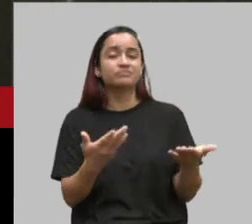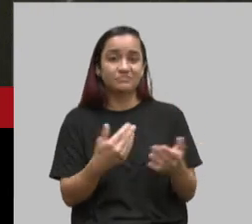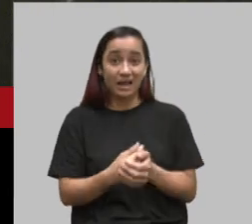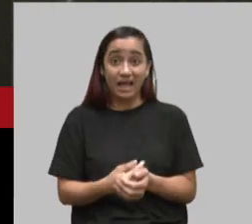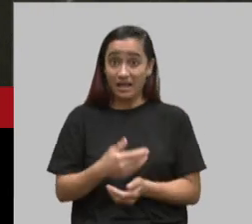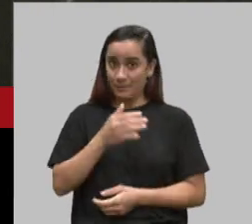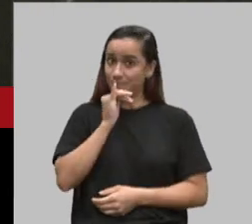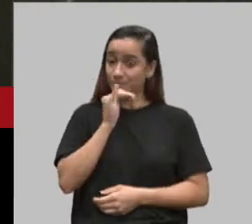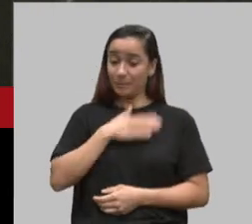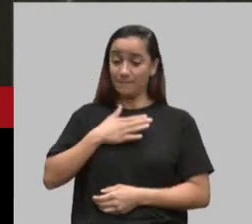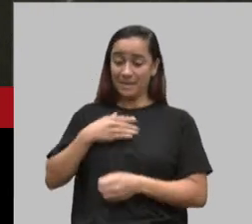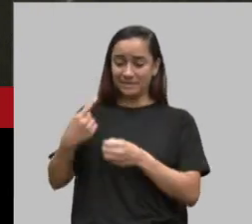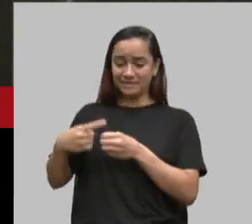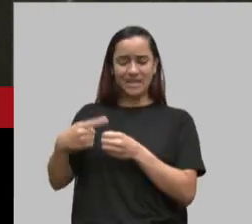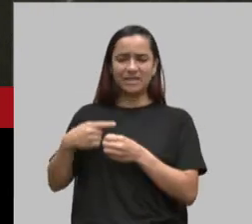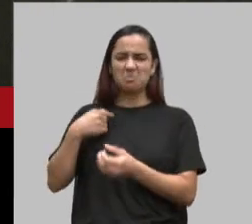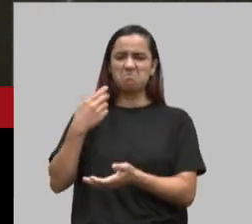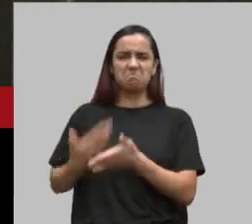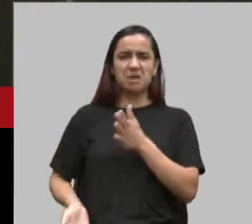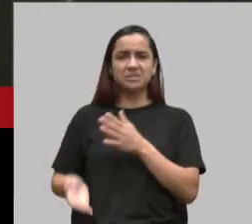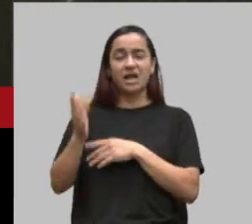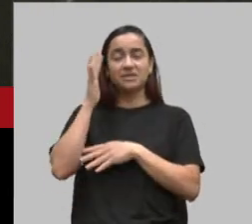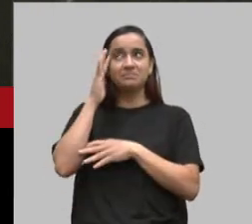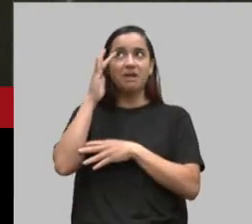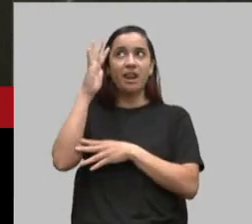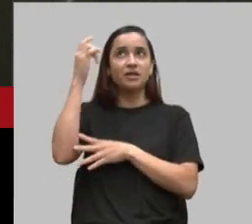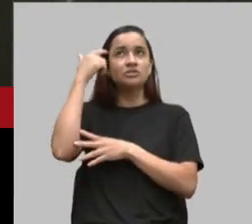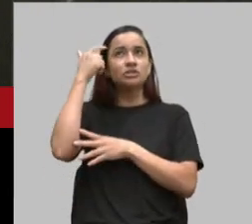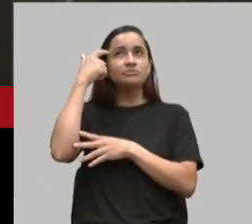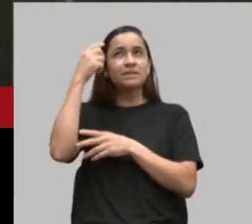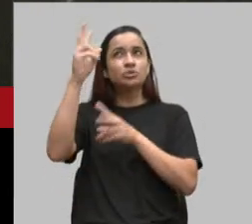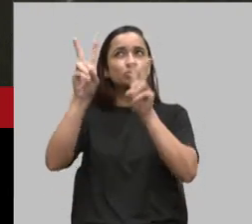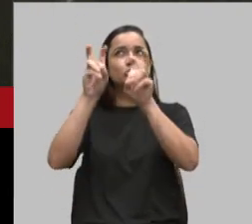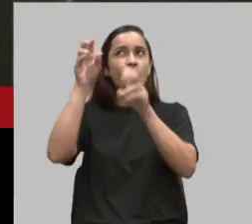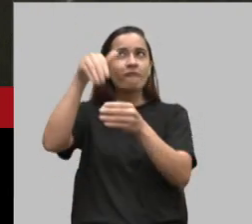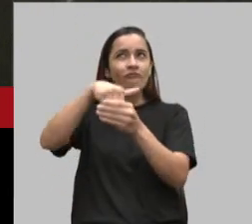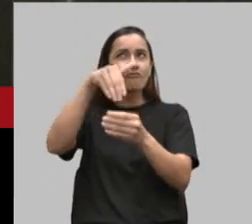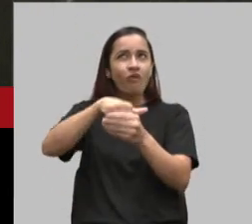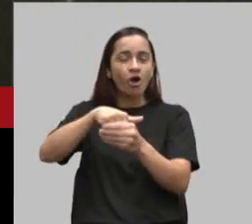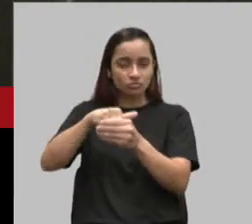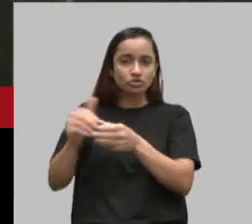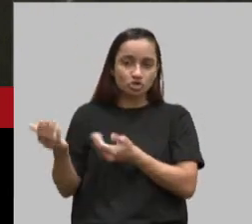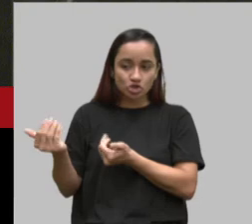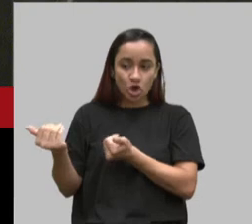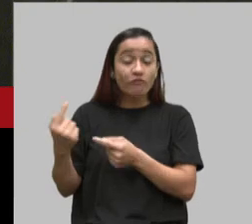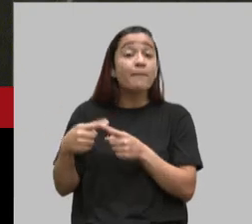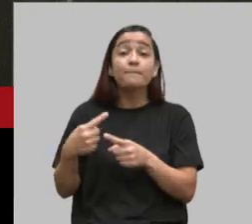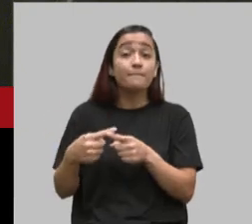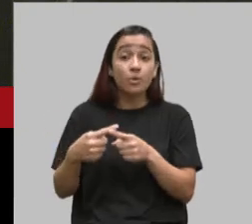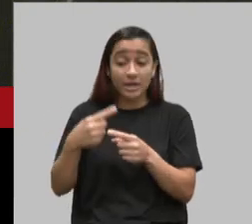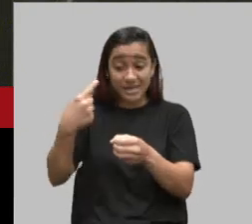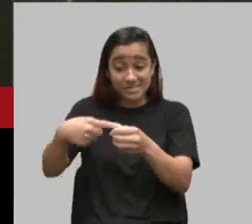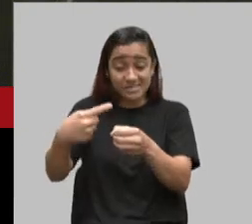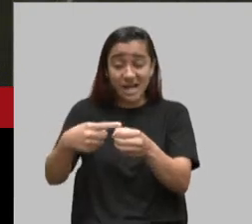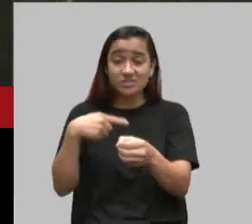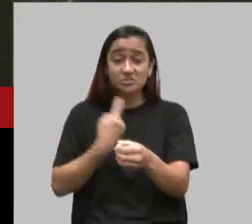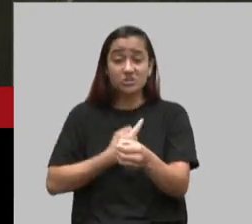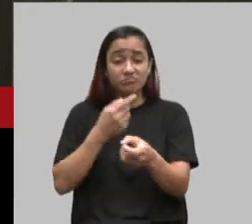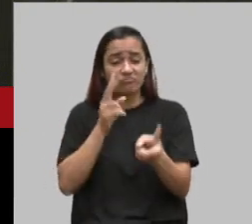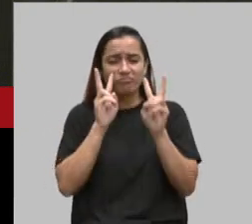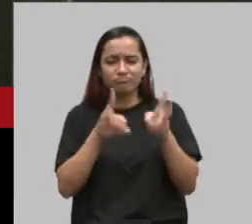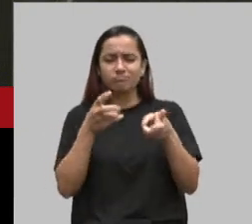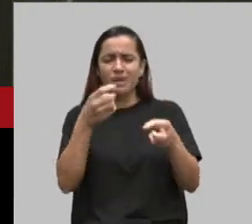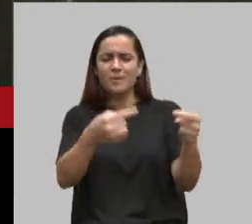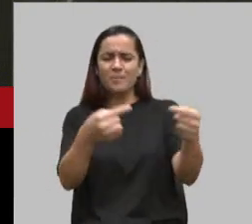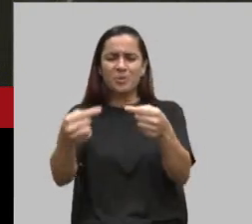pouco as esperanças em relação eh ao voto do Adolescente Porque nessa idade a gente vai perdendo o interesse pela política porque a gente vai